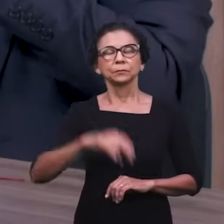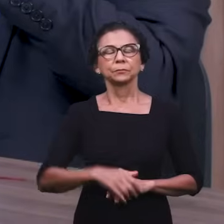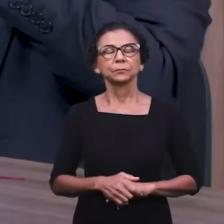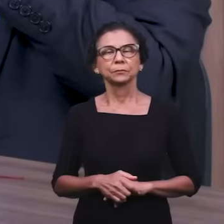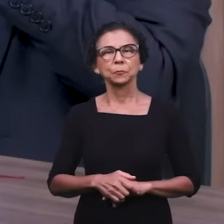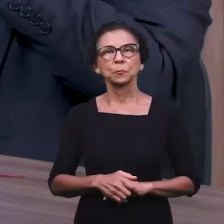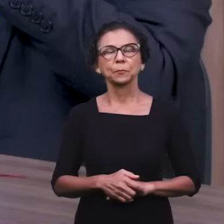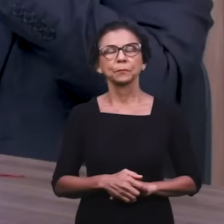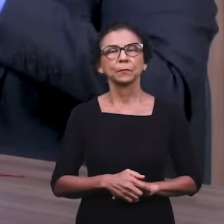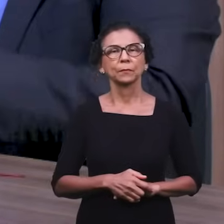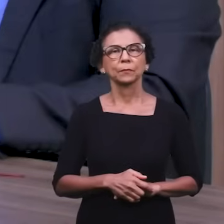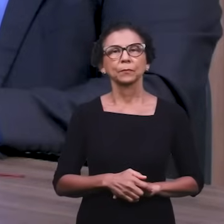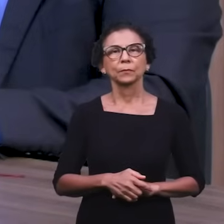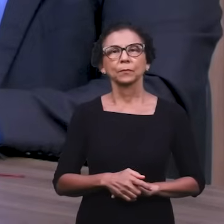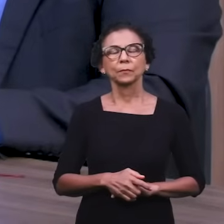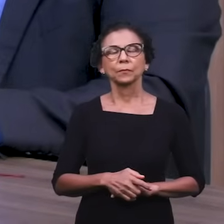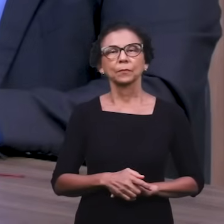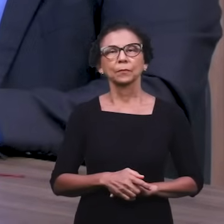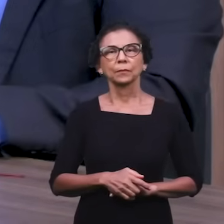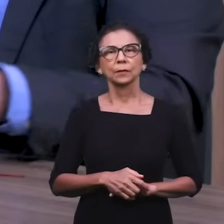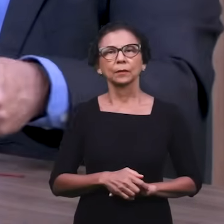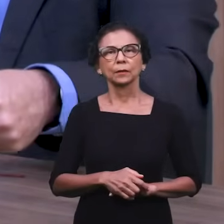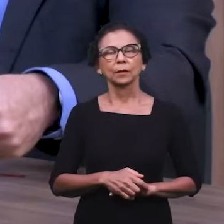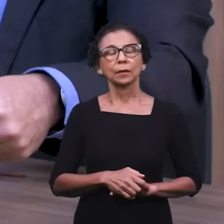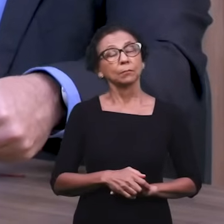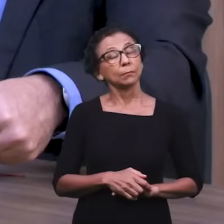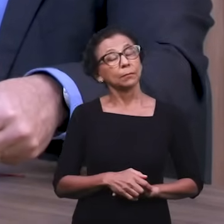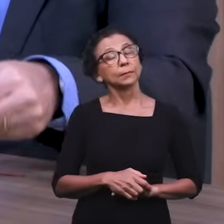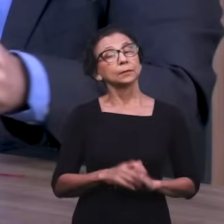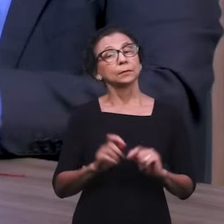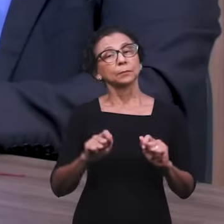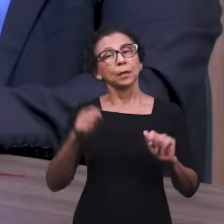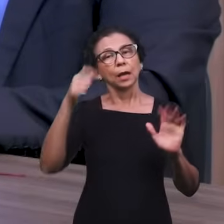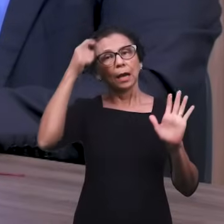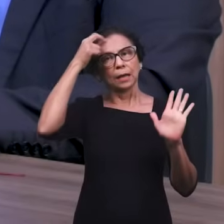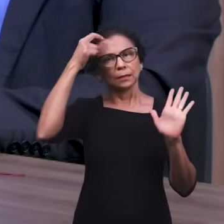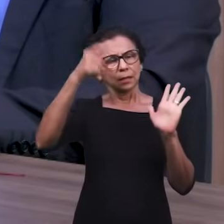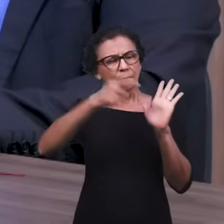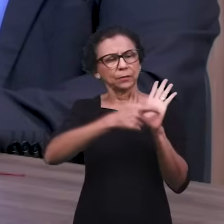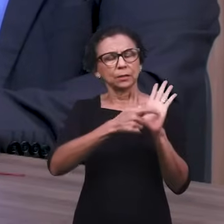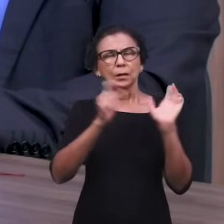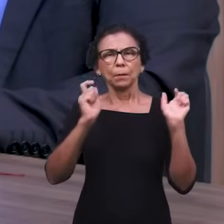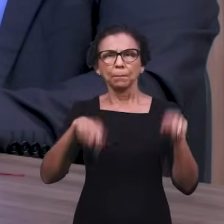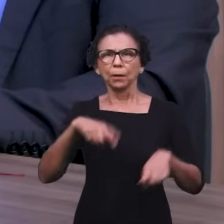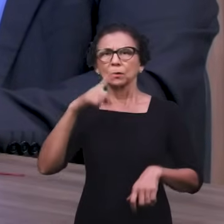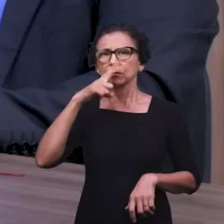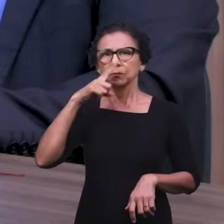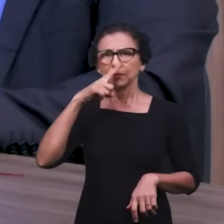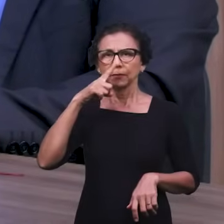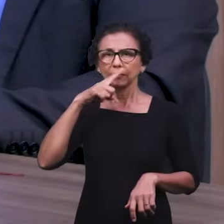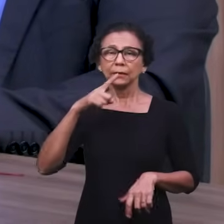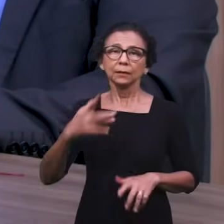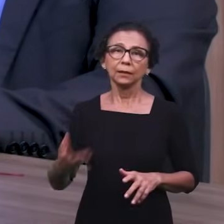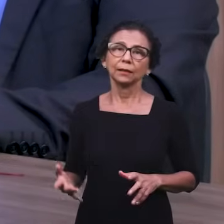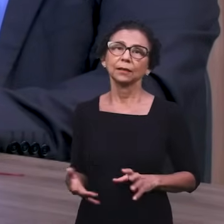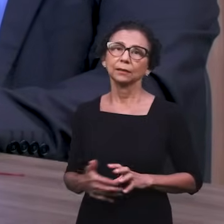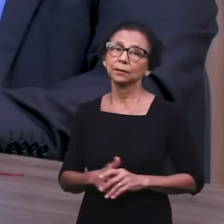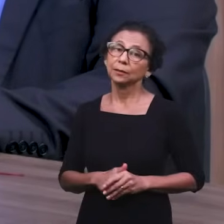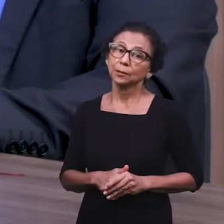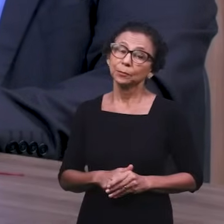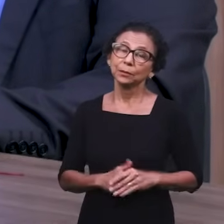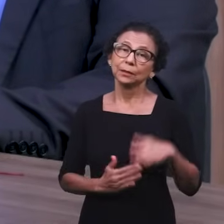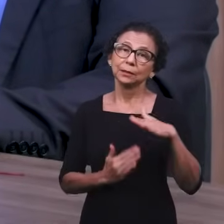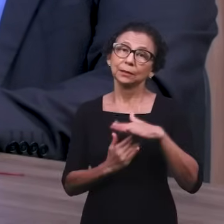ela se desenvolva, em algum momento ela pode falhar. Né? Por que ela pode falhar? Porque ela está limitada